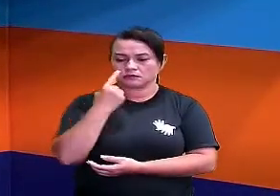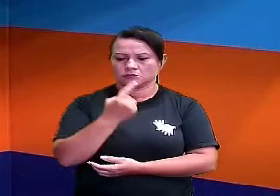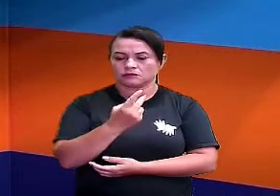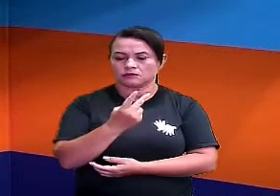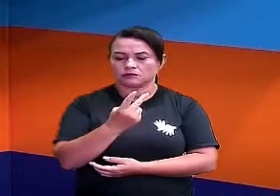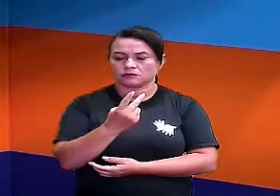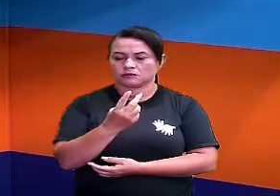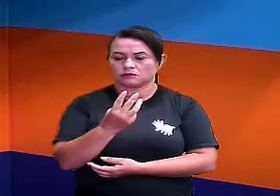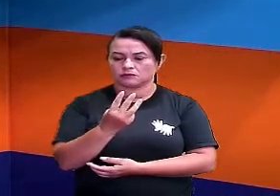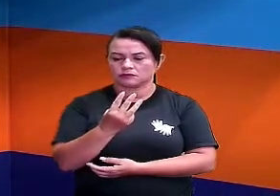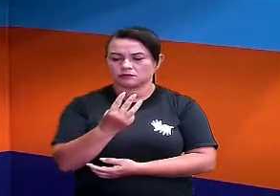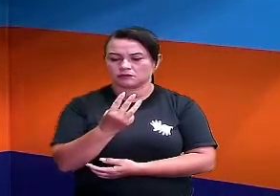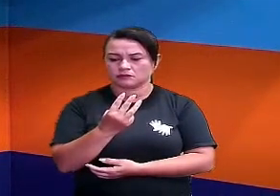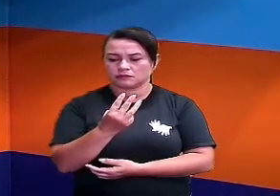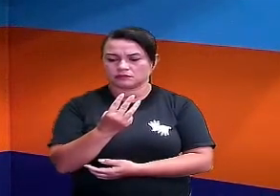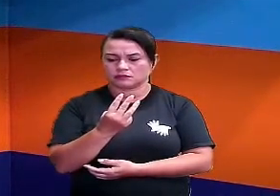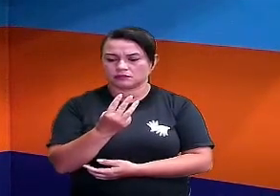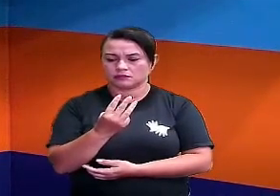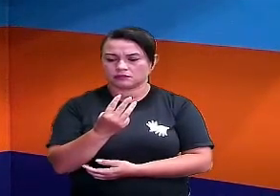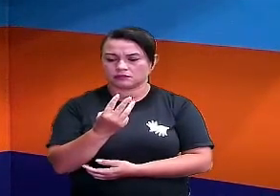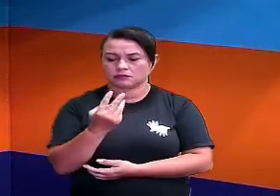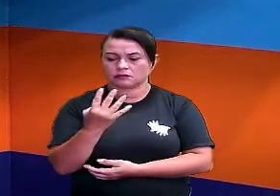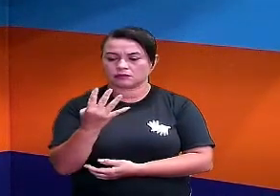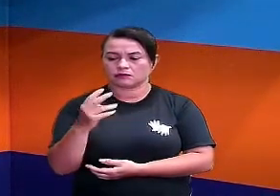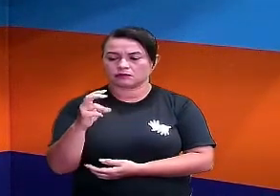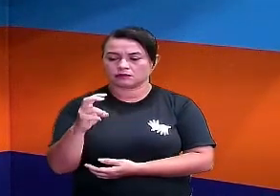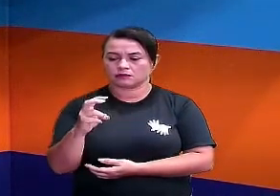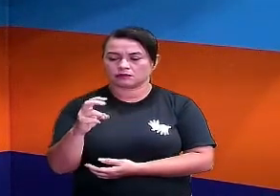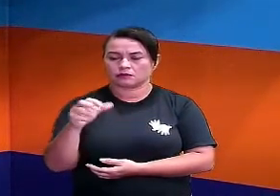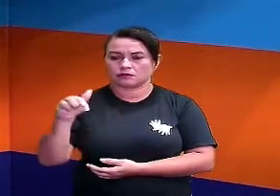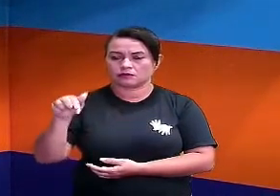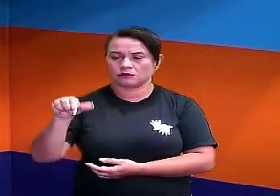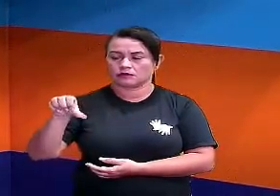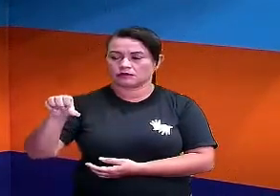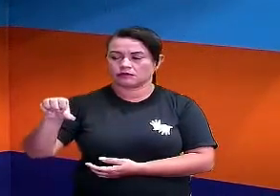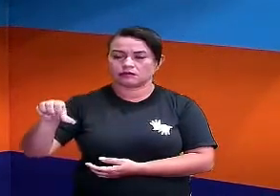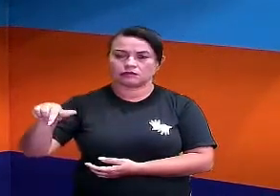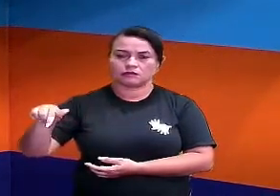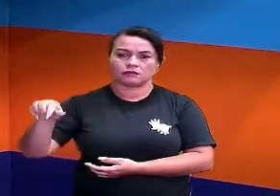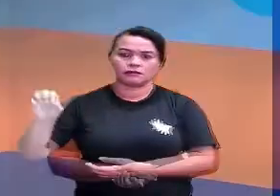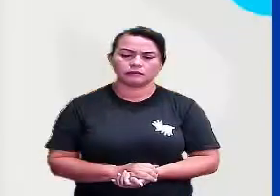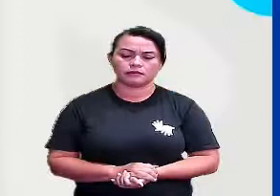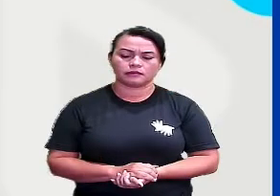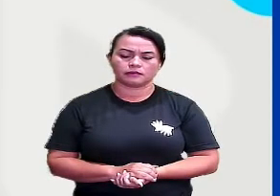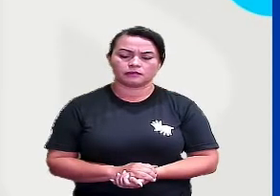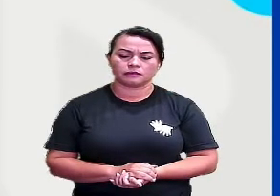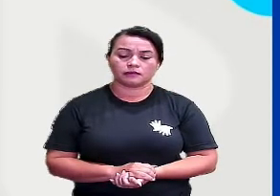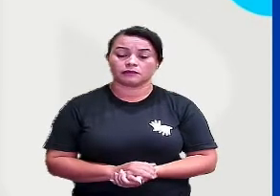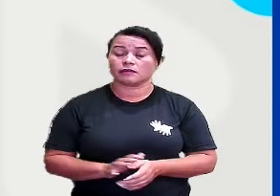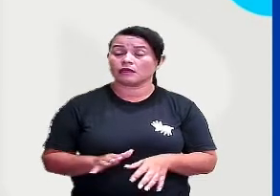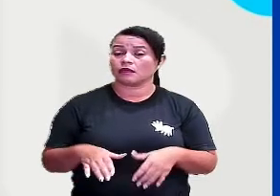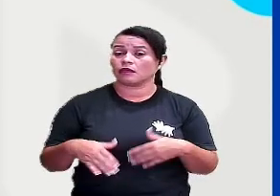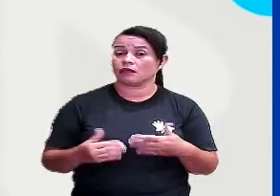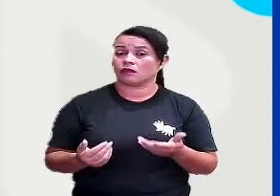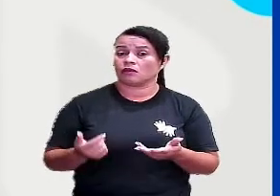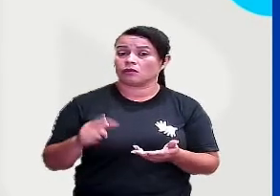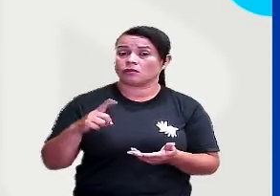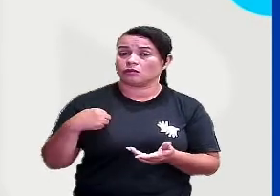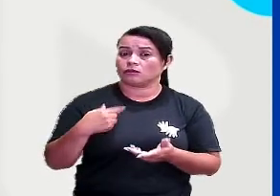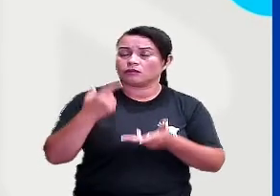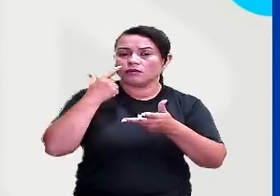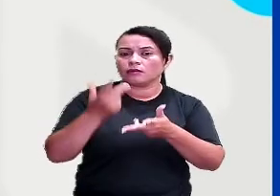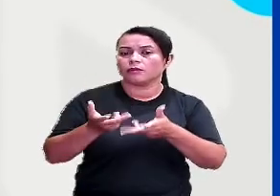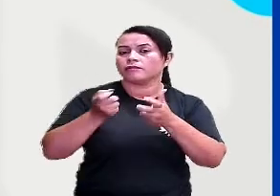1, 2, 3. Quarto, quinto, sexto, sétimo, oitavo termos. Ok? Então, a gente pode